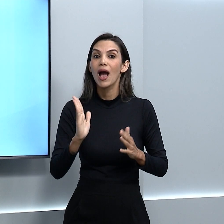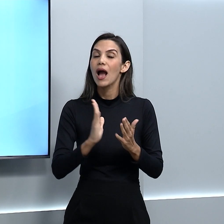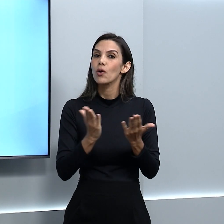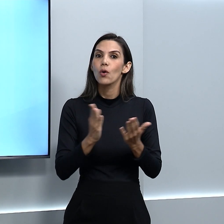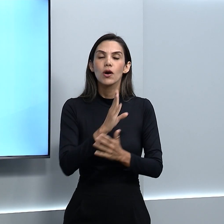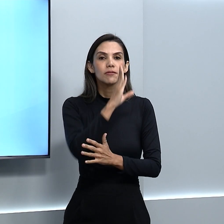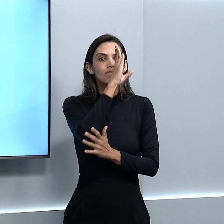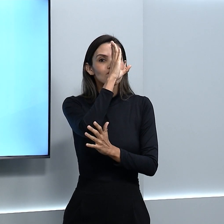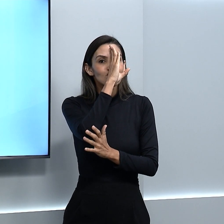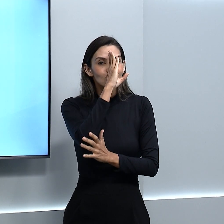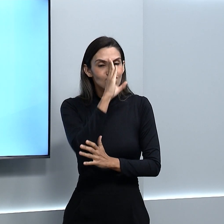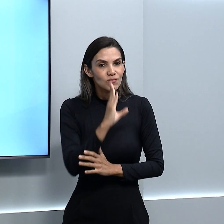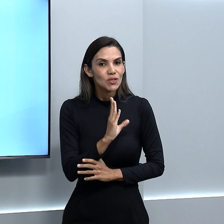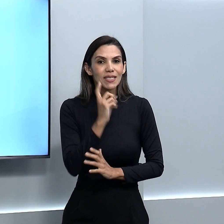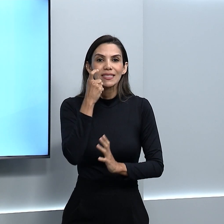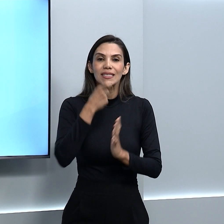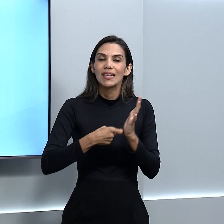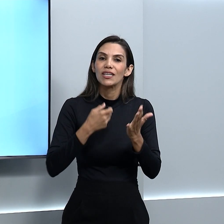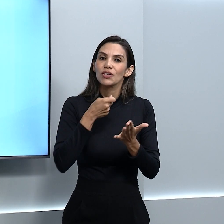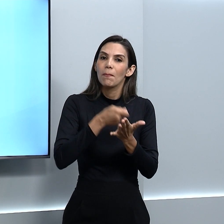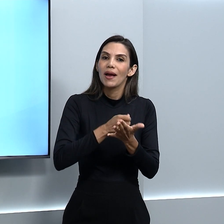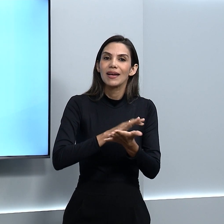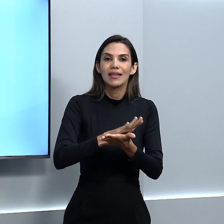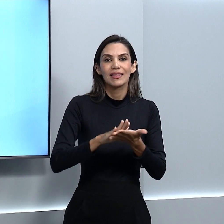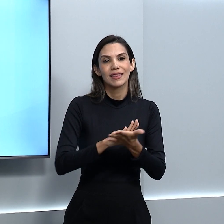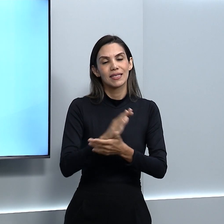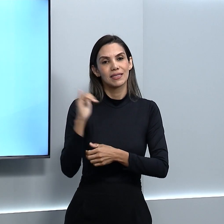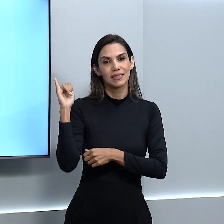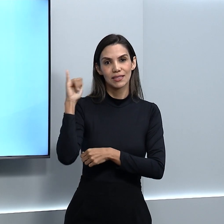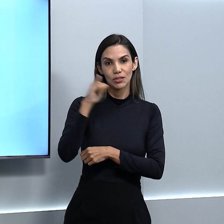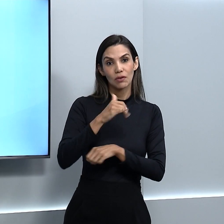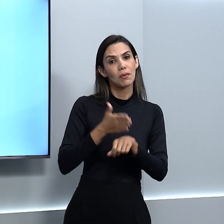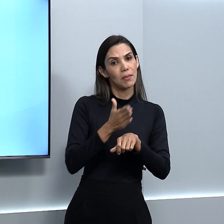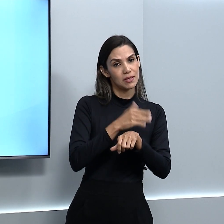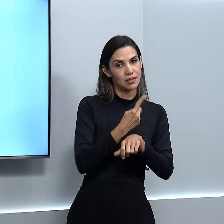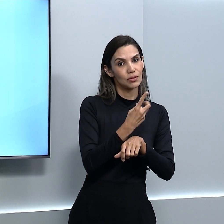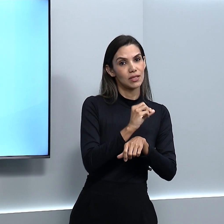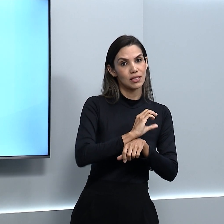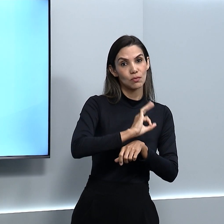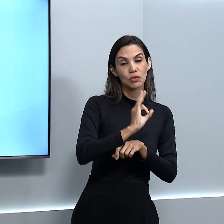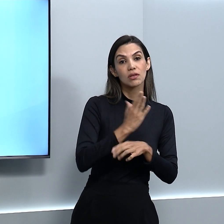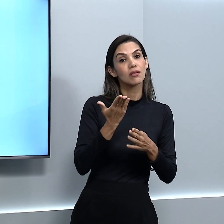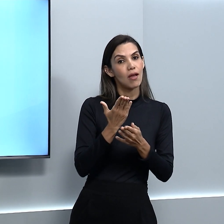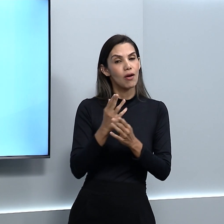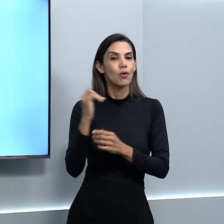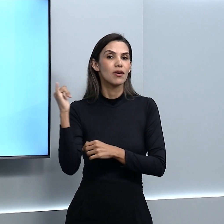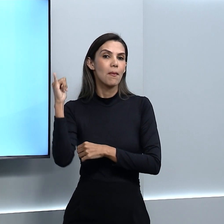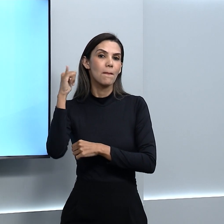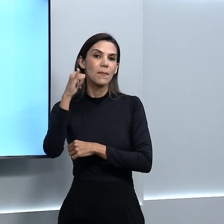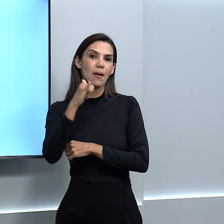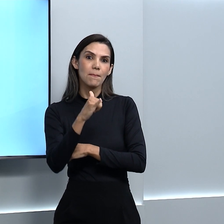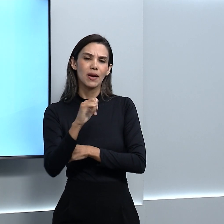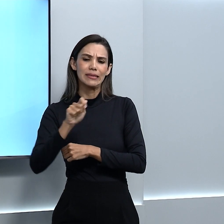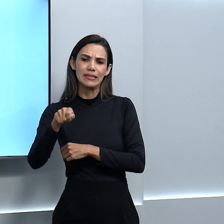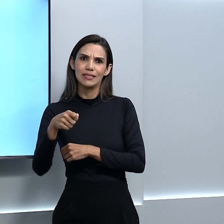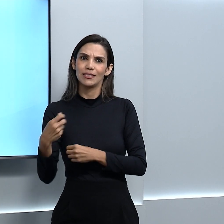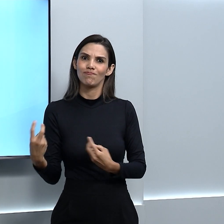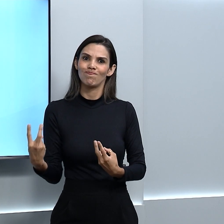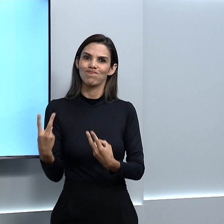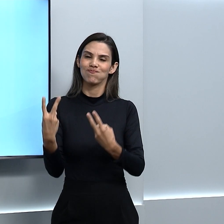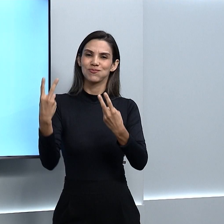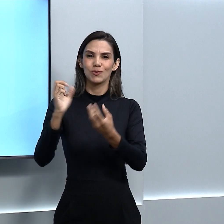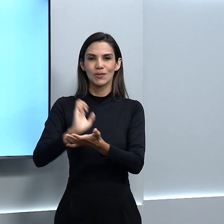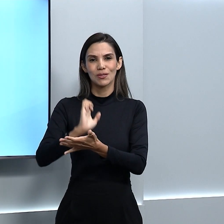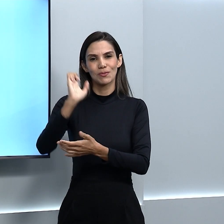para aeronaves, que antes pagavam 10% e agora estão entre os produtos mais valiosos